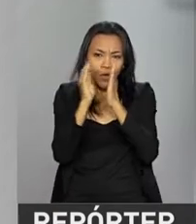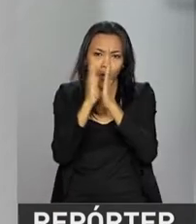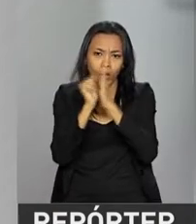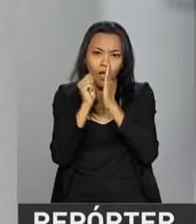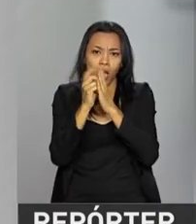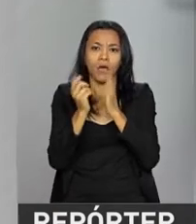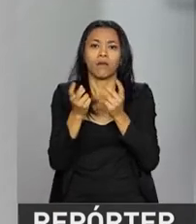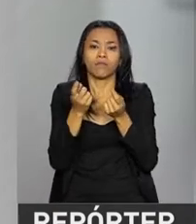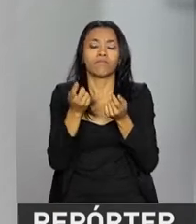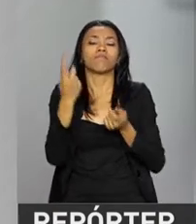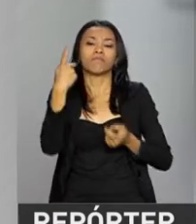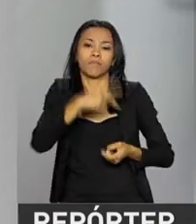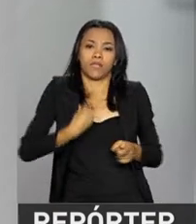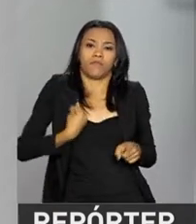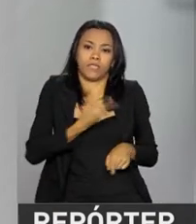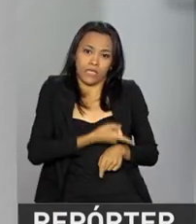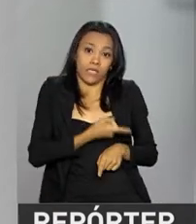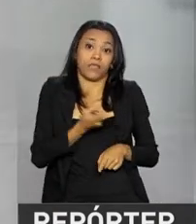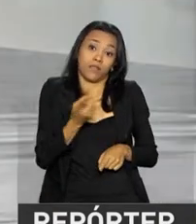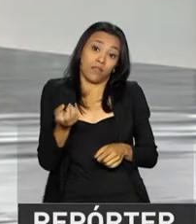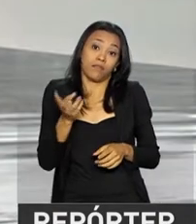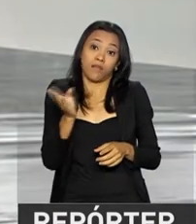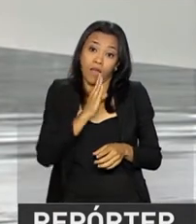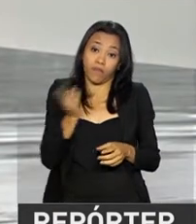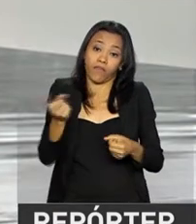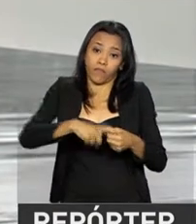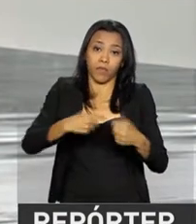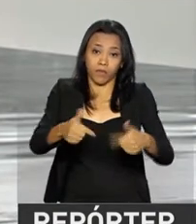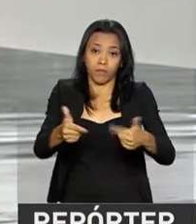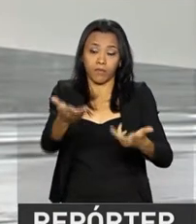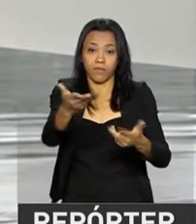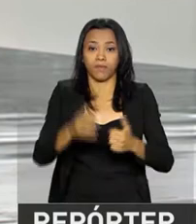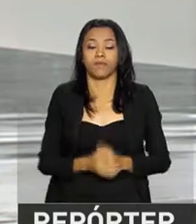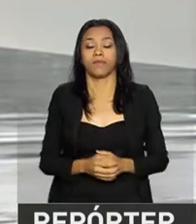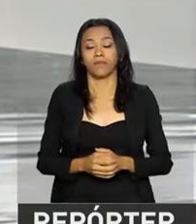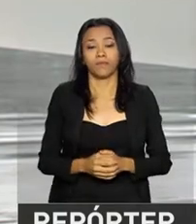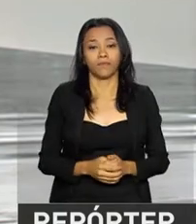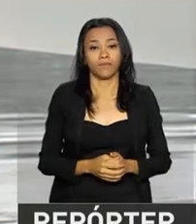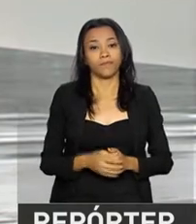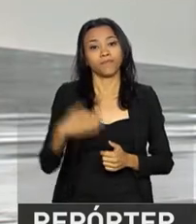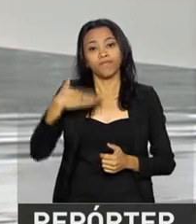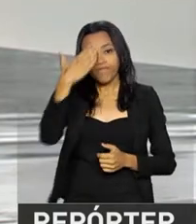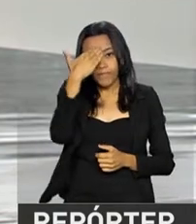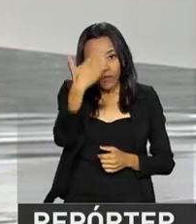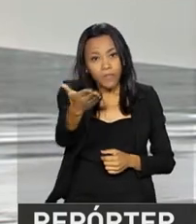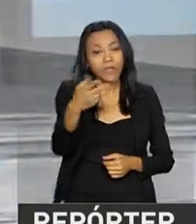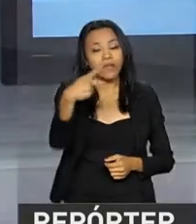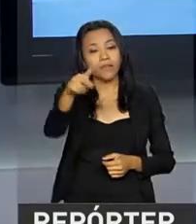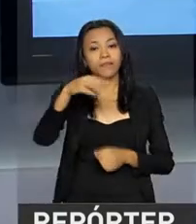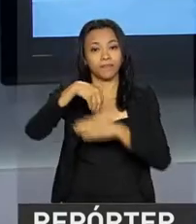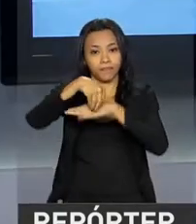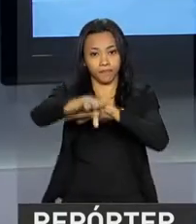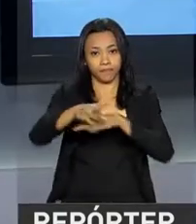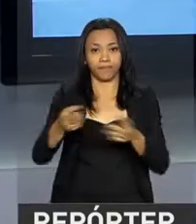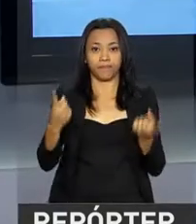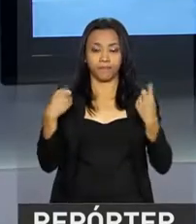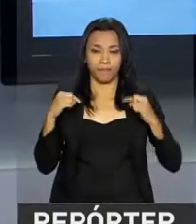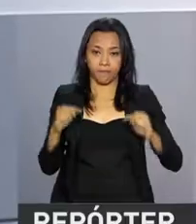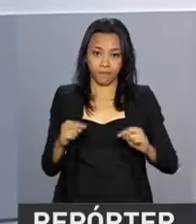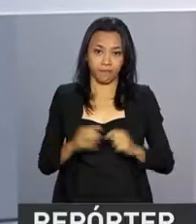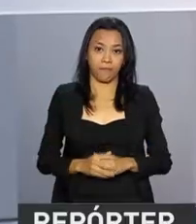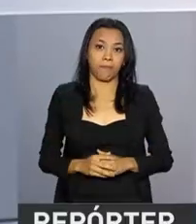reiterou que em breve estará de volta ao trabalho enquanto você thaissa muito obrigada nem pelas suas informações